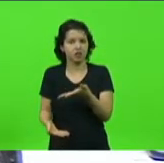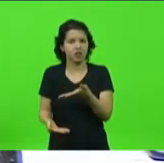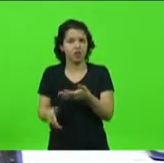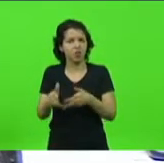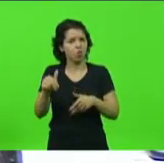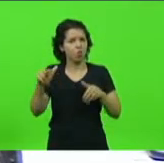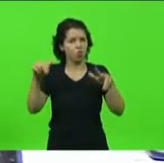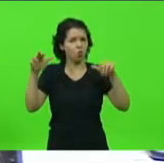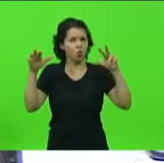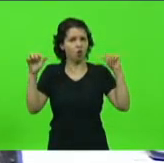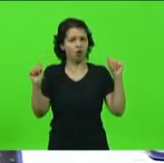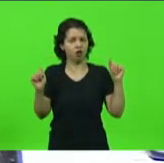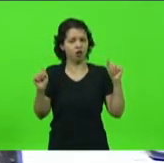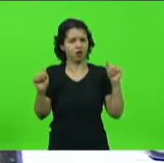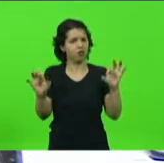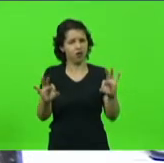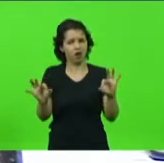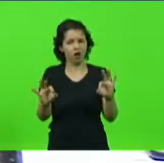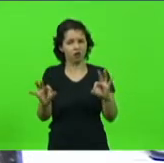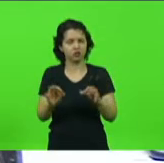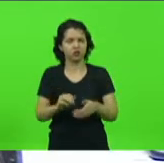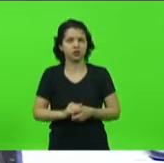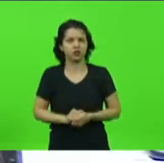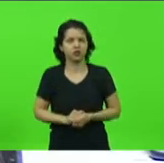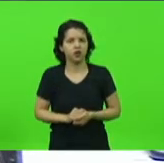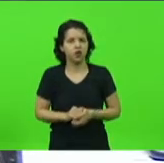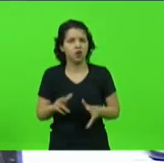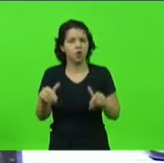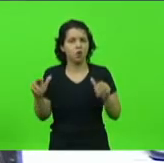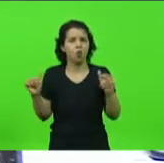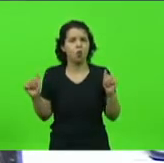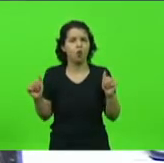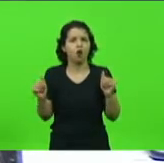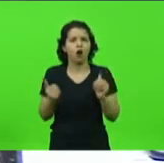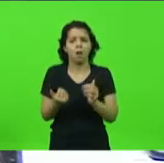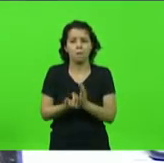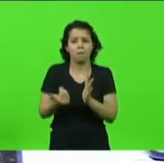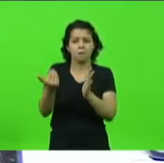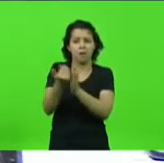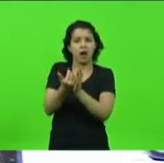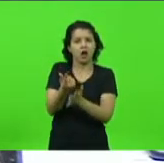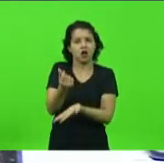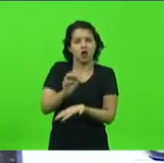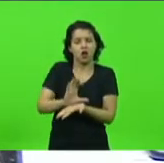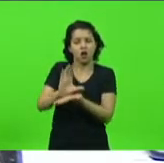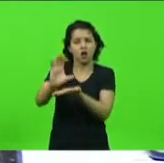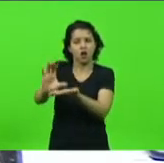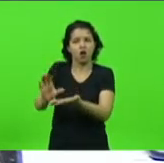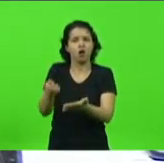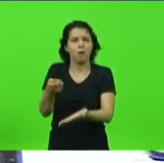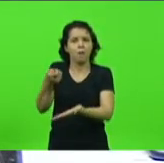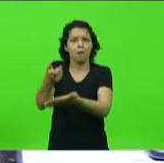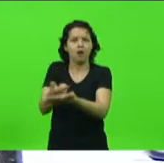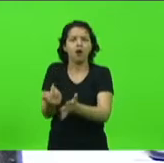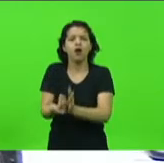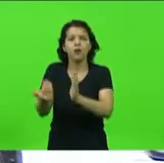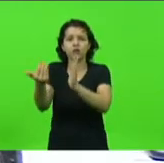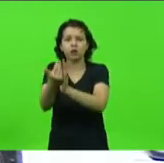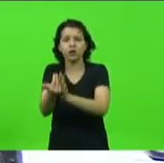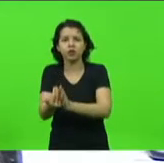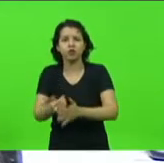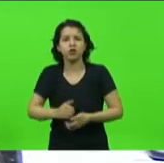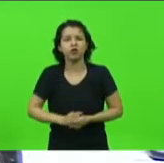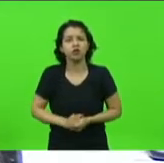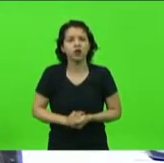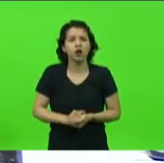esteve desassociado. Nunca teve assim, vamos dar mais dinheiro para o fulano. Vamos pagar mais para aquele cara. Não,